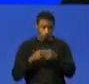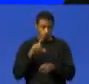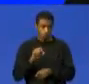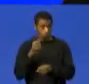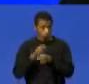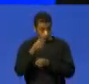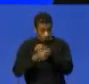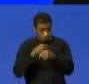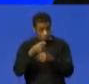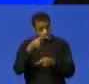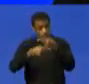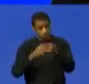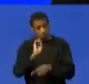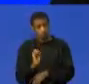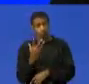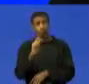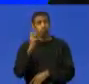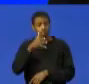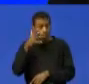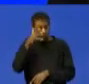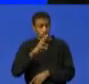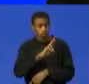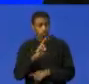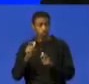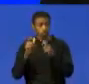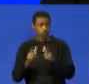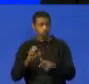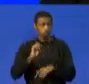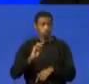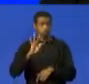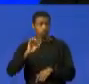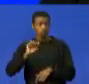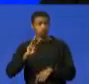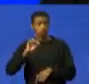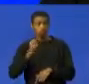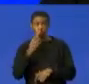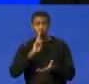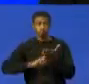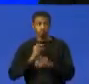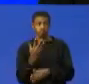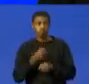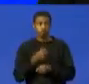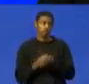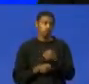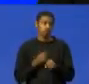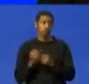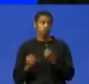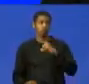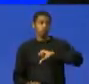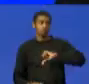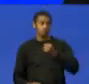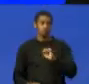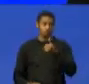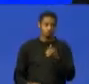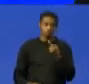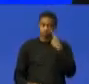depois, aconteceu a Conferência de Ottawa, de onde se tirou a Carta de Ottawa. Ela aconteceu em 1986 no Canadá e